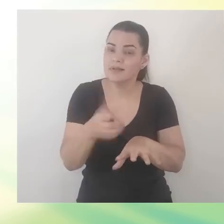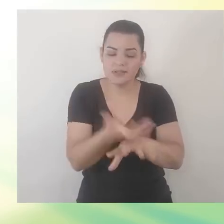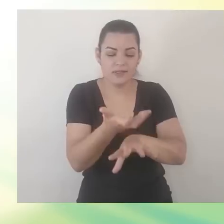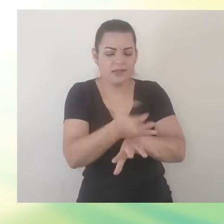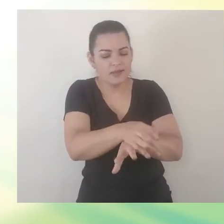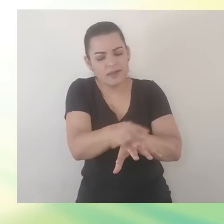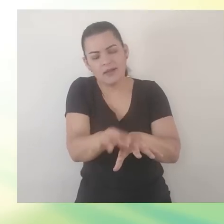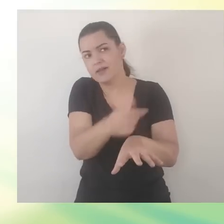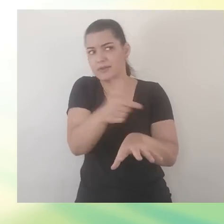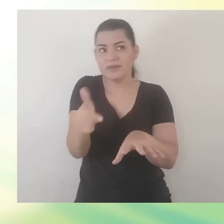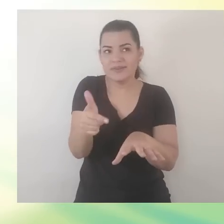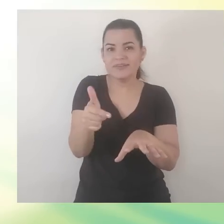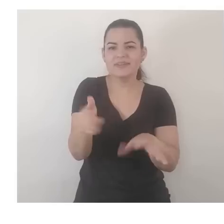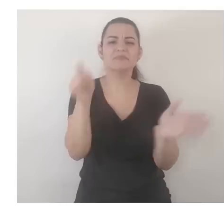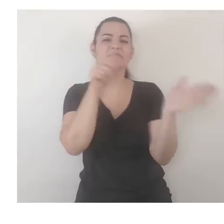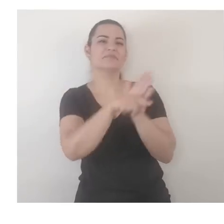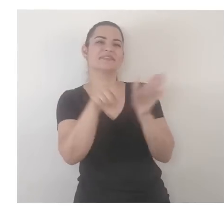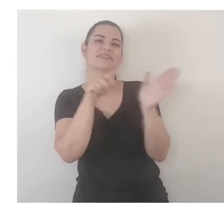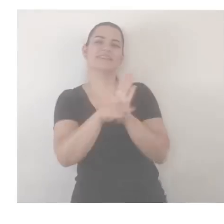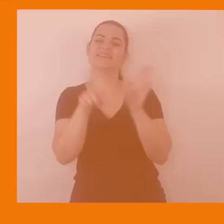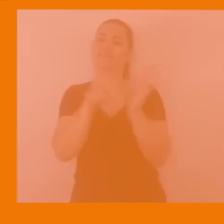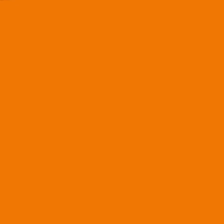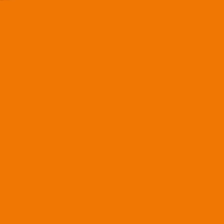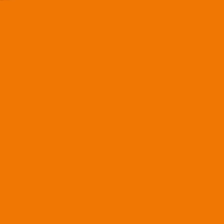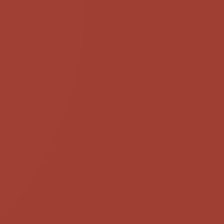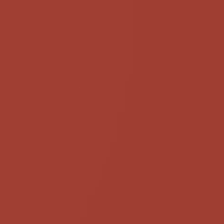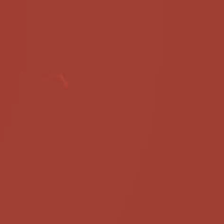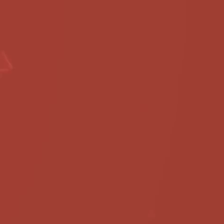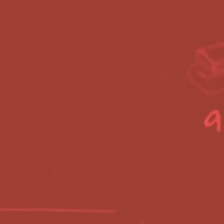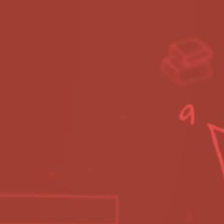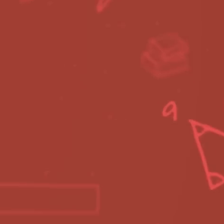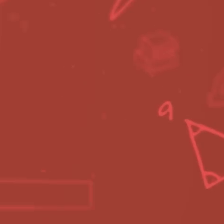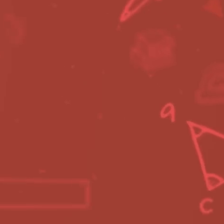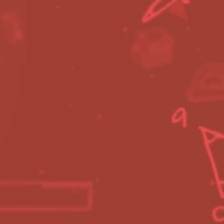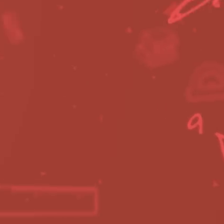que a pergunta a Luna faz. Esse é...